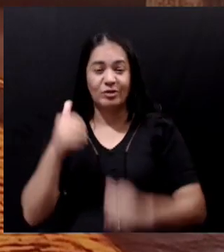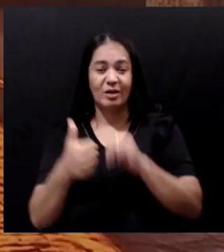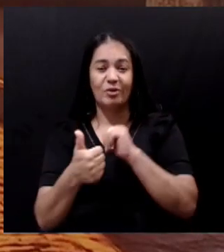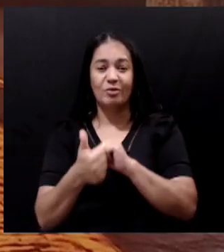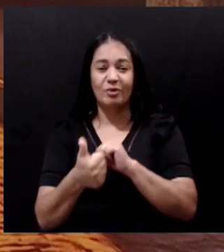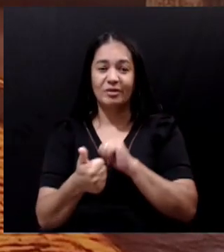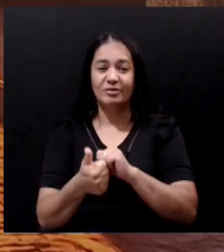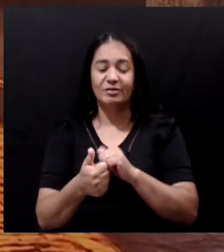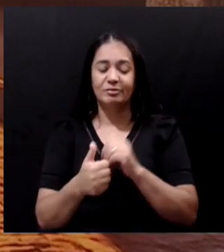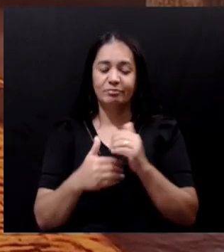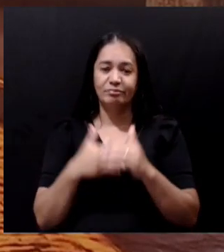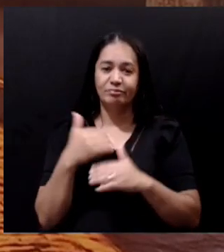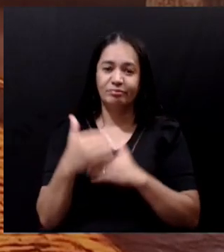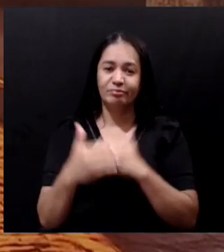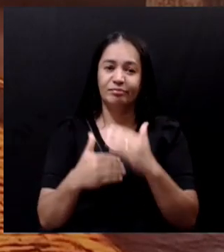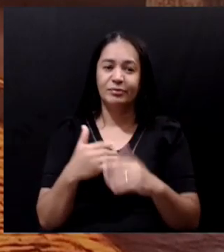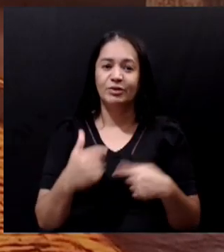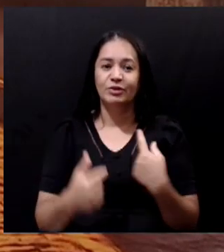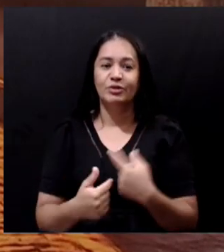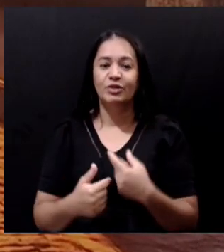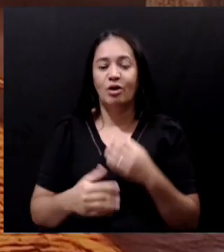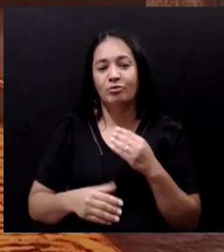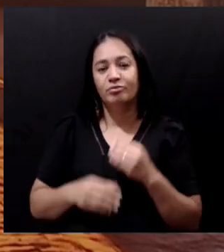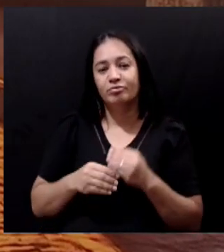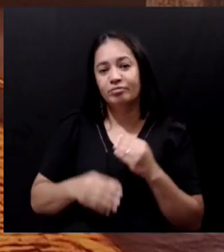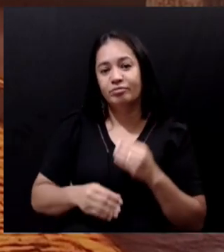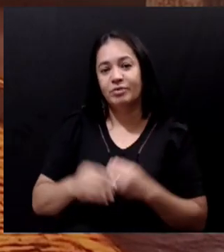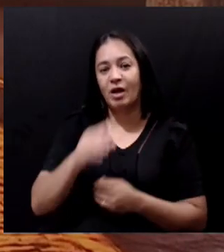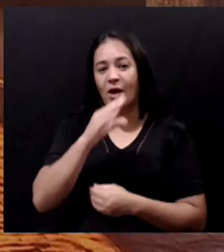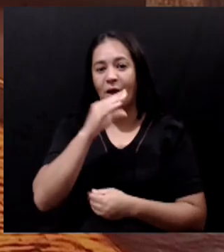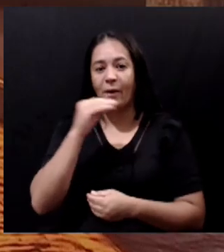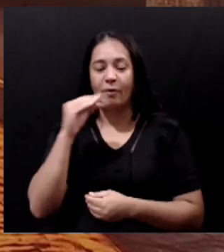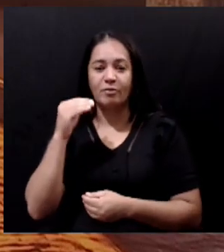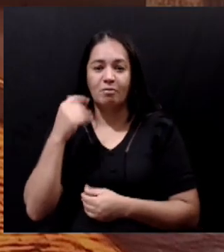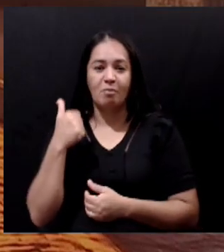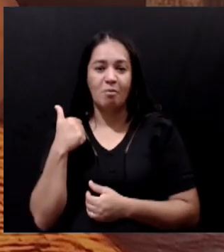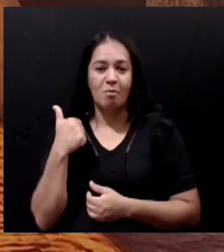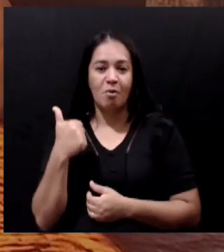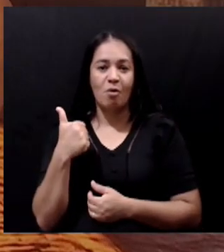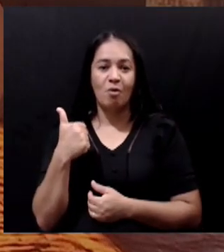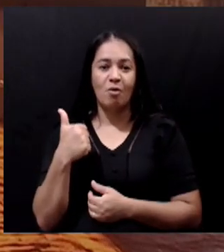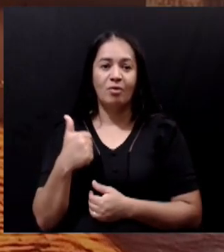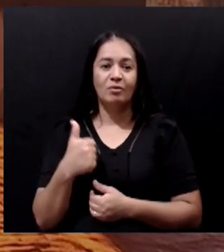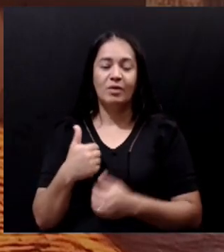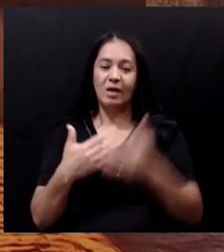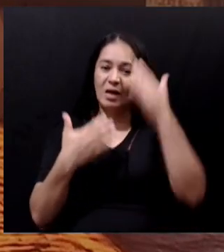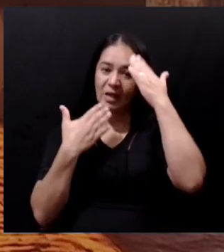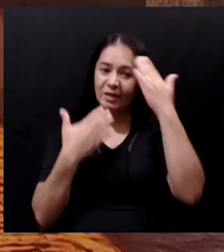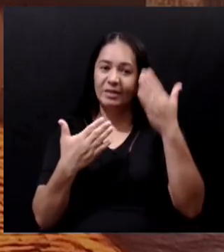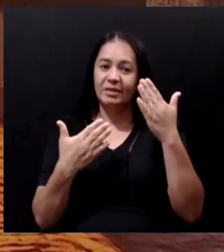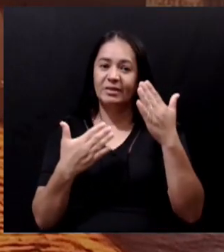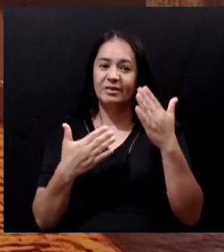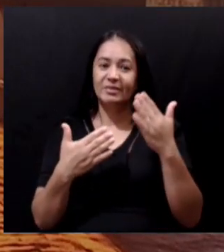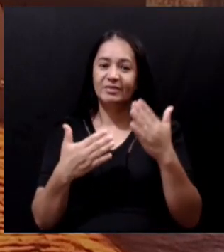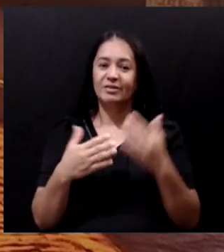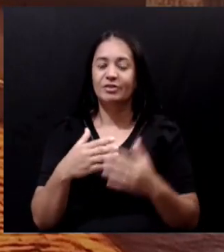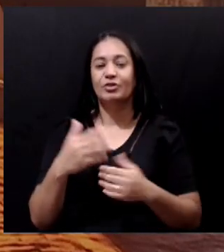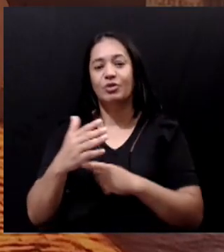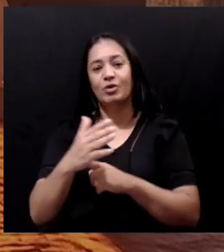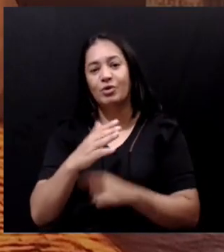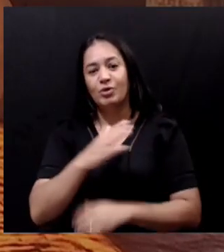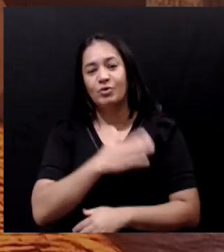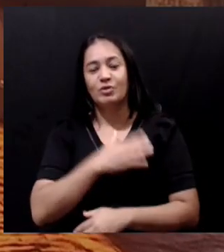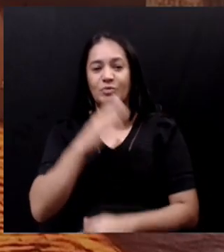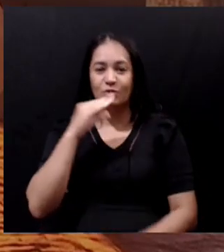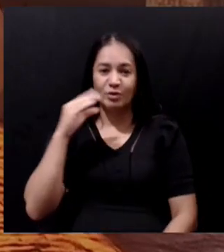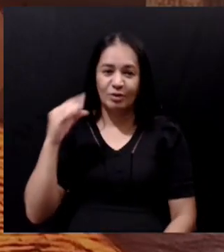gente foi agregando gente boa, né? E agradeço muito meus colaboradores, né? Sem eles